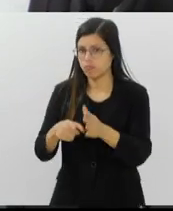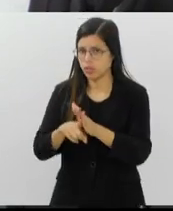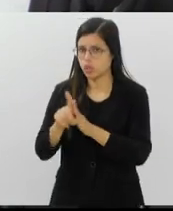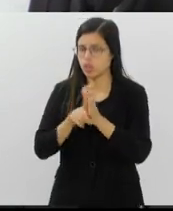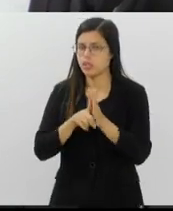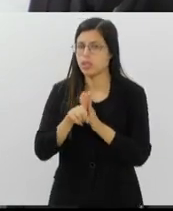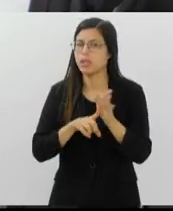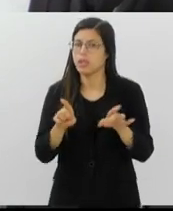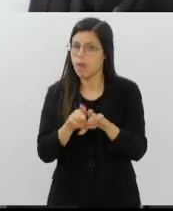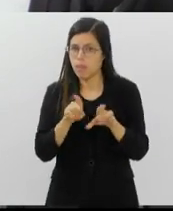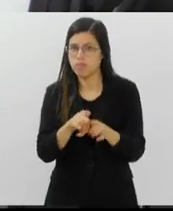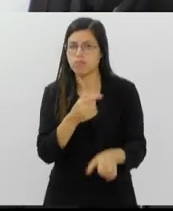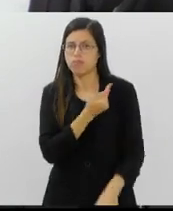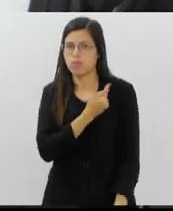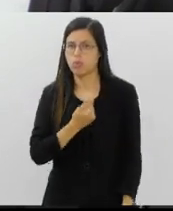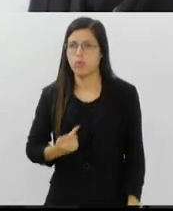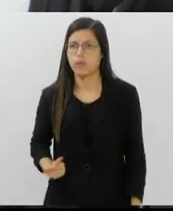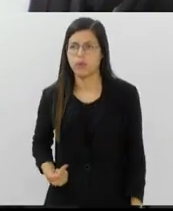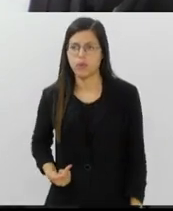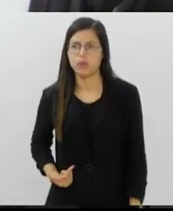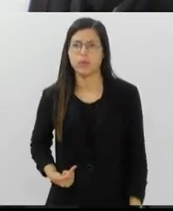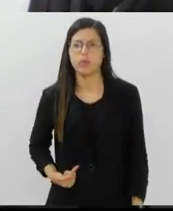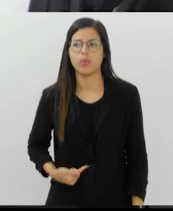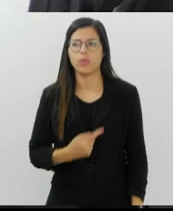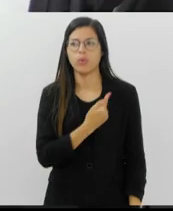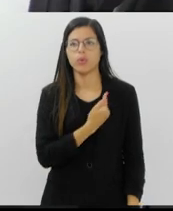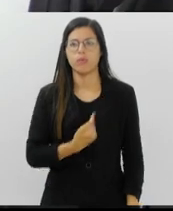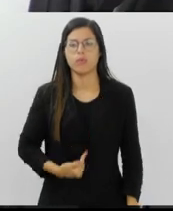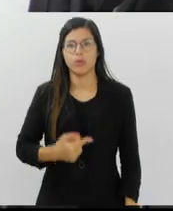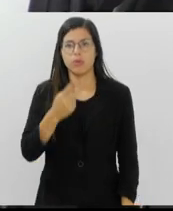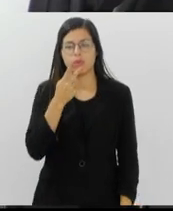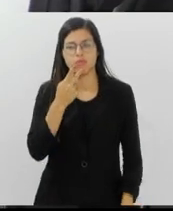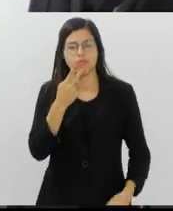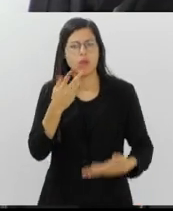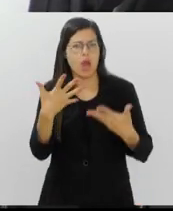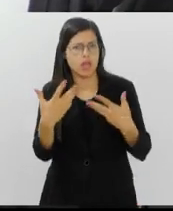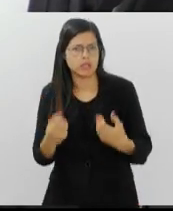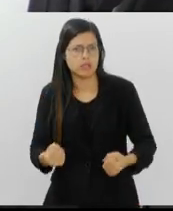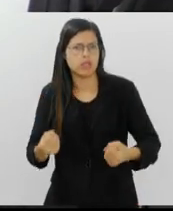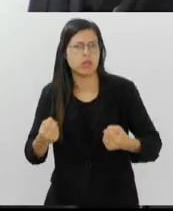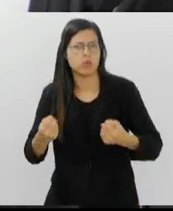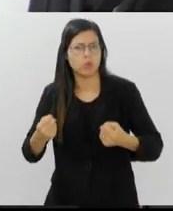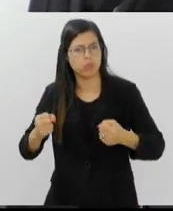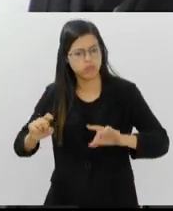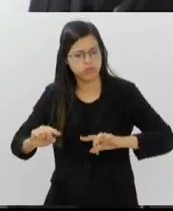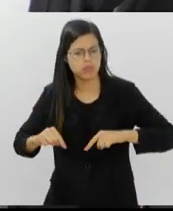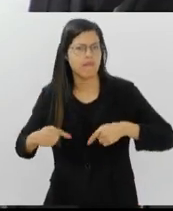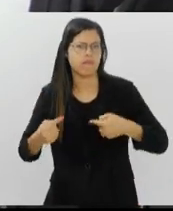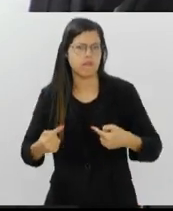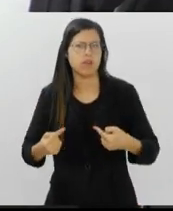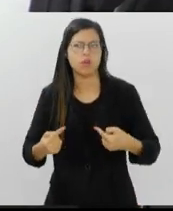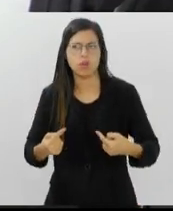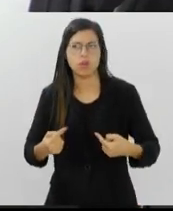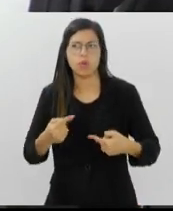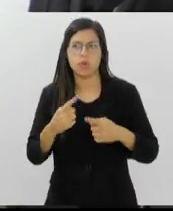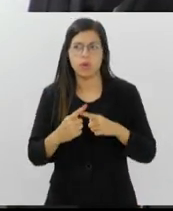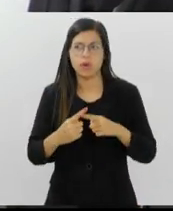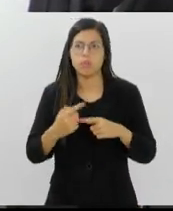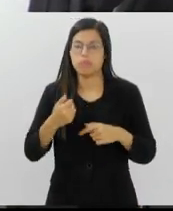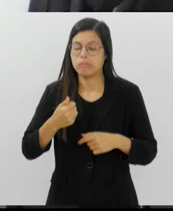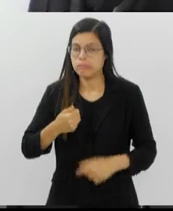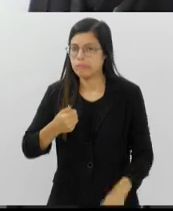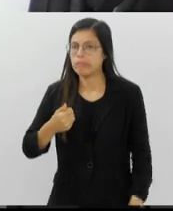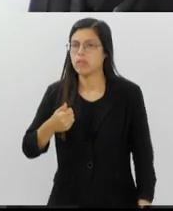governador o estudo também, como o senhor me perguntou. E o governador falou, aceita o desafio. Que o primeiro momento é um desafio de entregar o que está